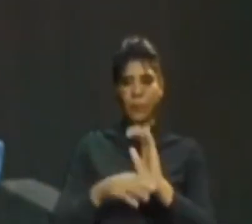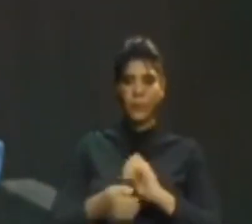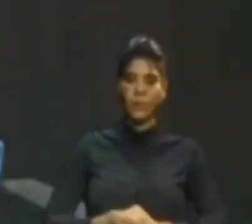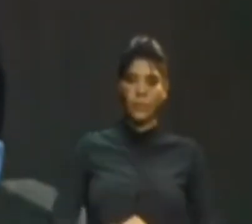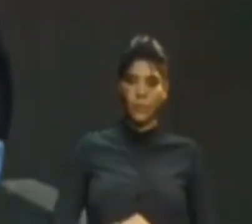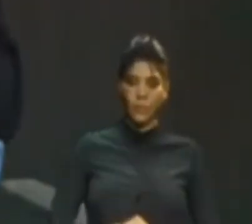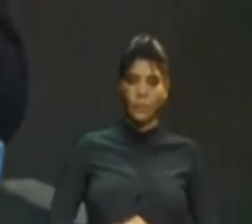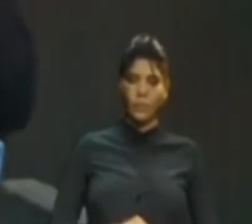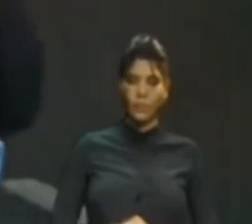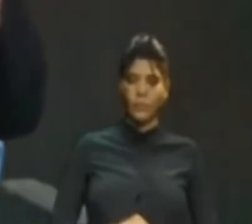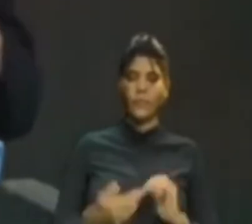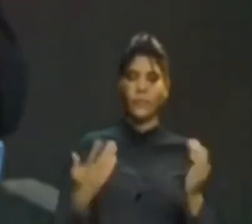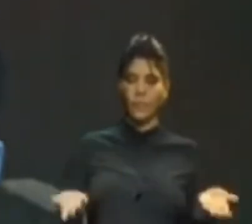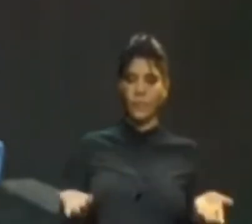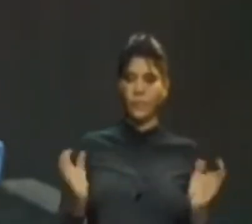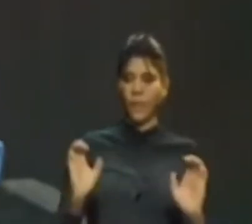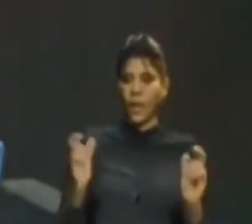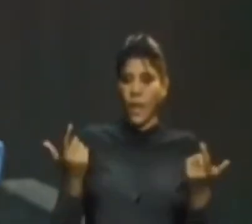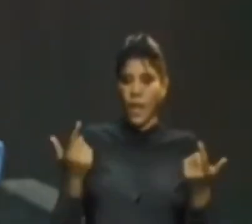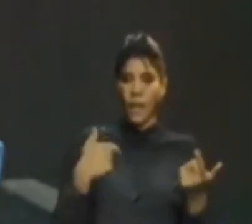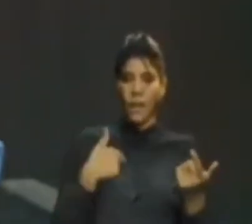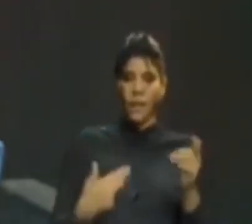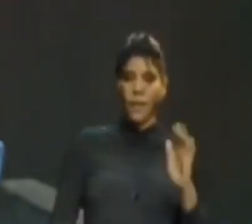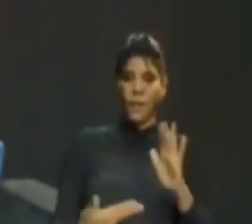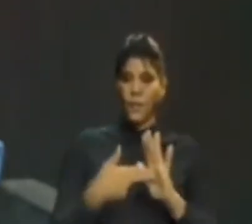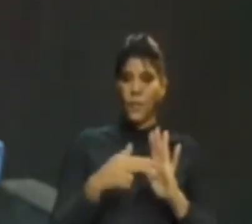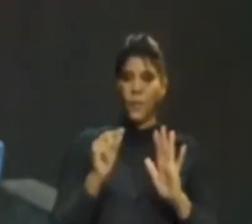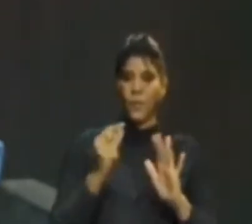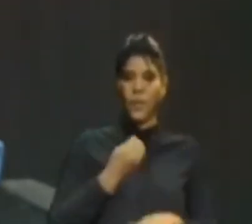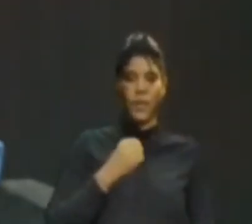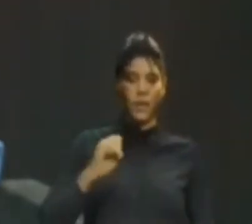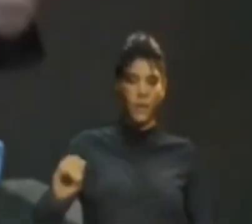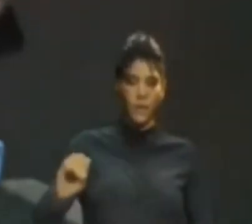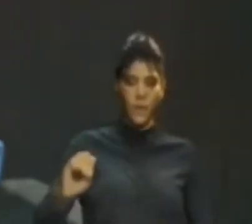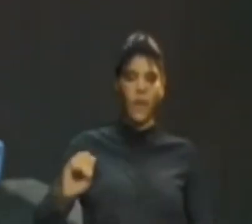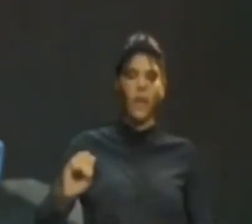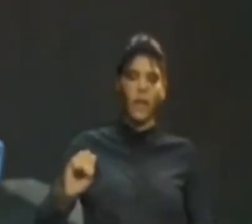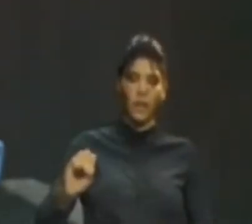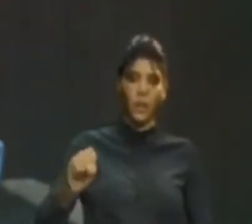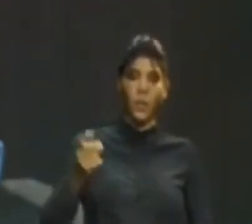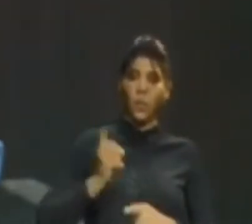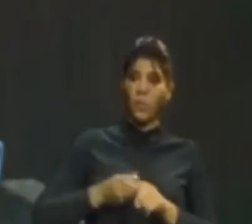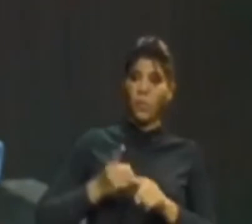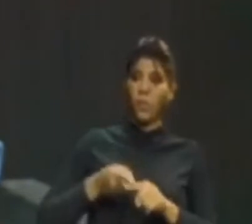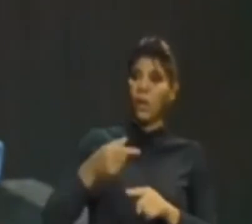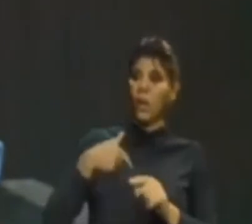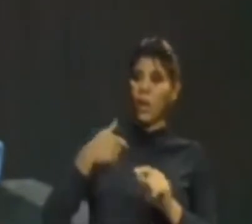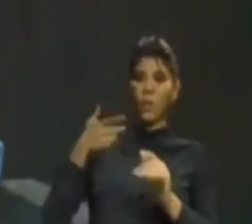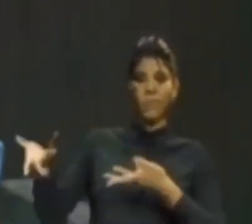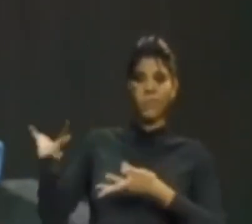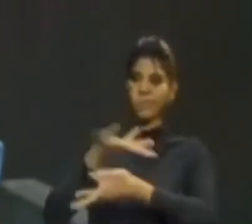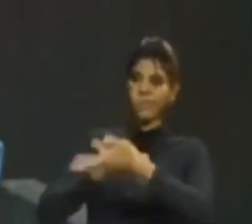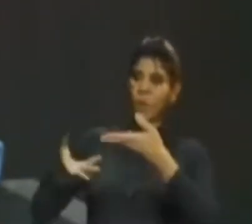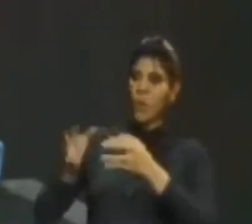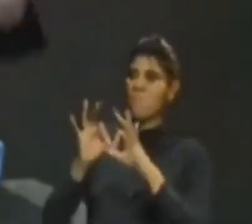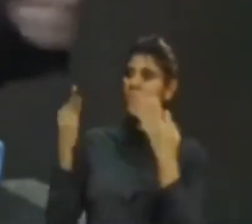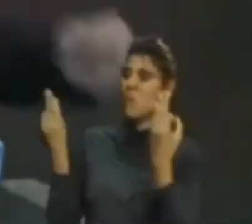obviamente eu sou daqueles que inclusive por ouvir essas mães ouvir os familiares